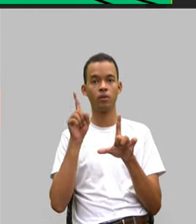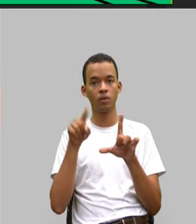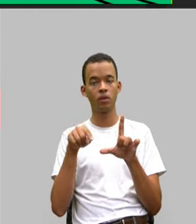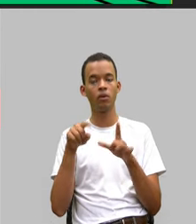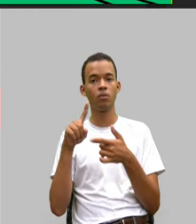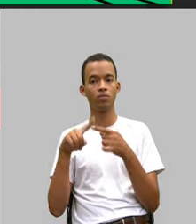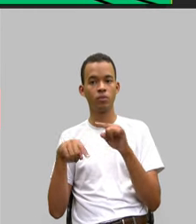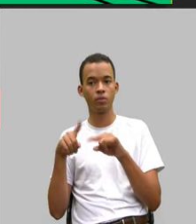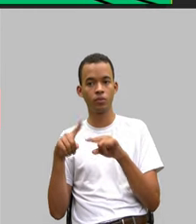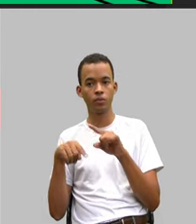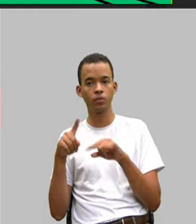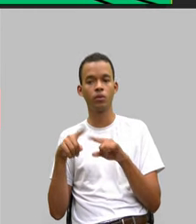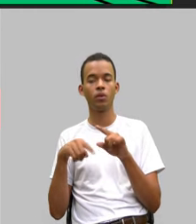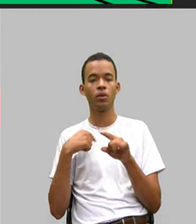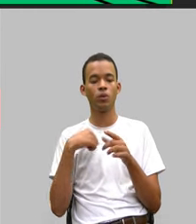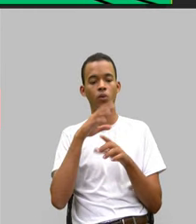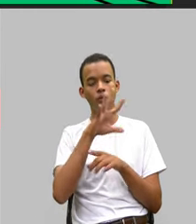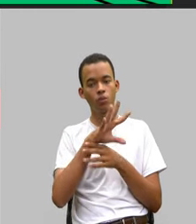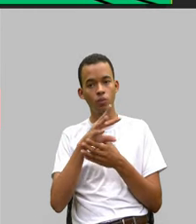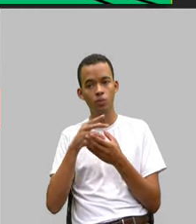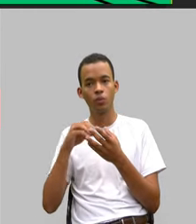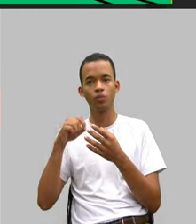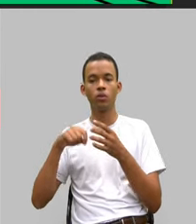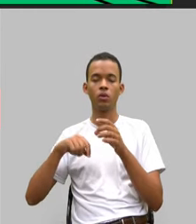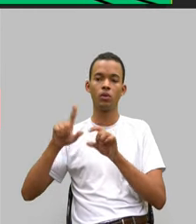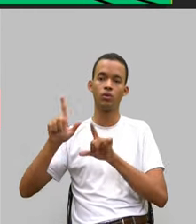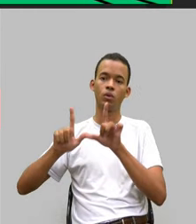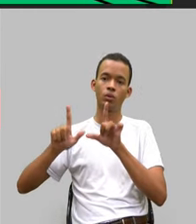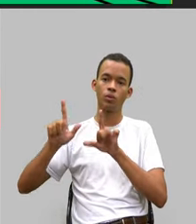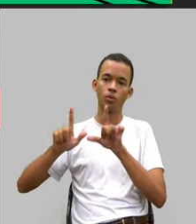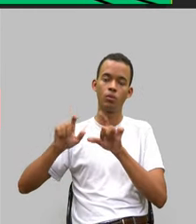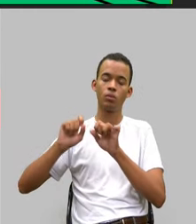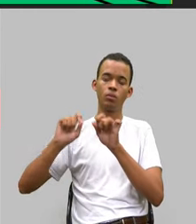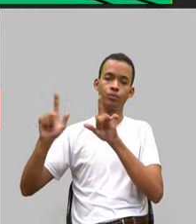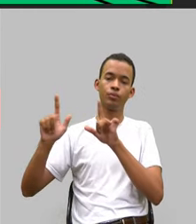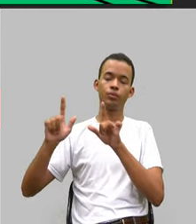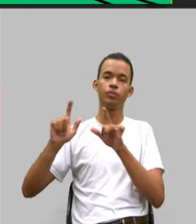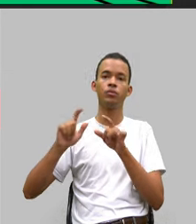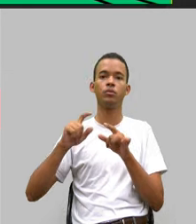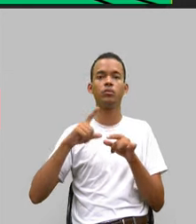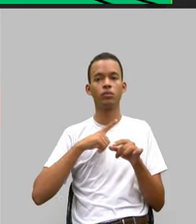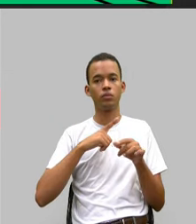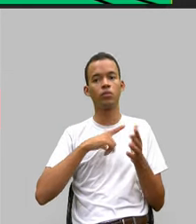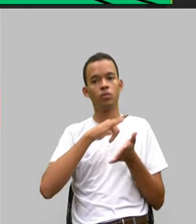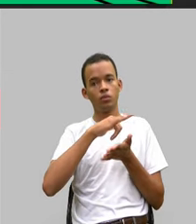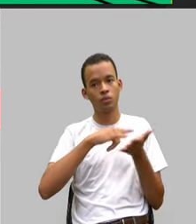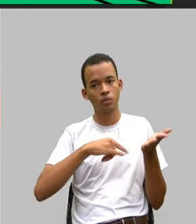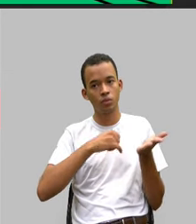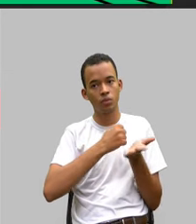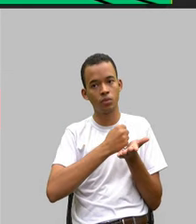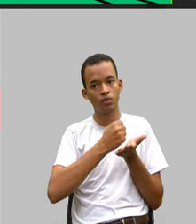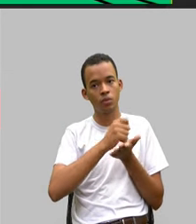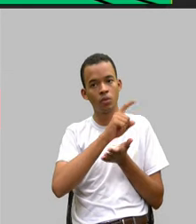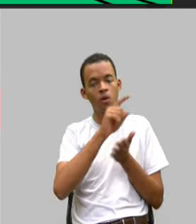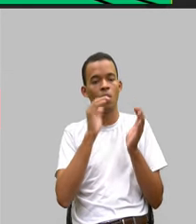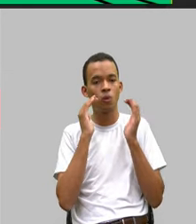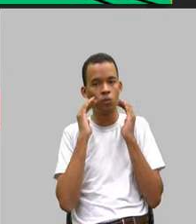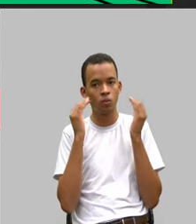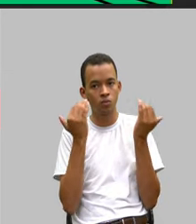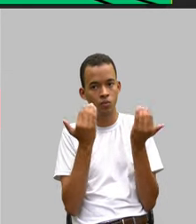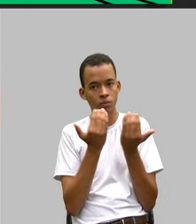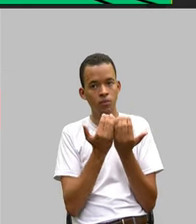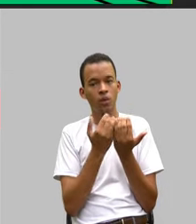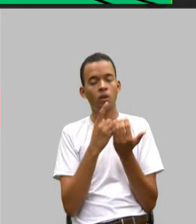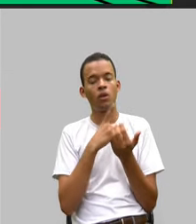então Vocês conseguem escanear e ter acesso a esse documento que foi publicado nesse congresso que reúne todas as